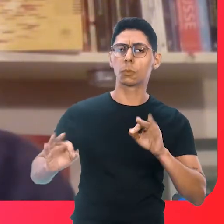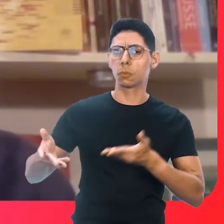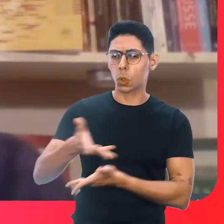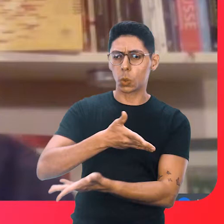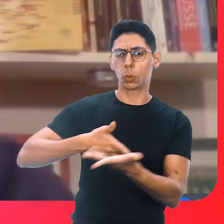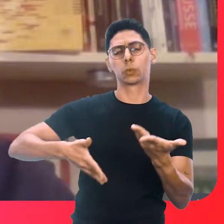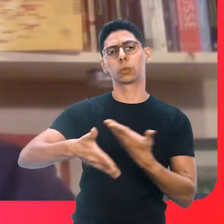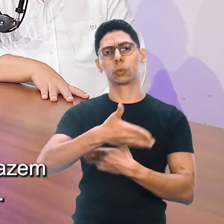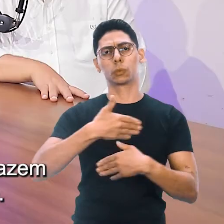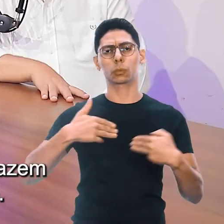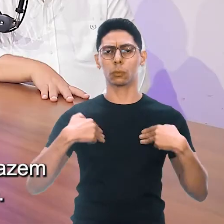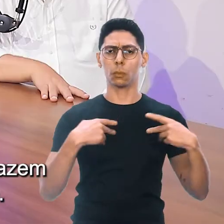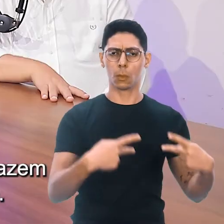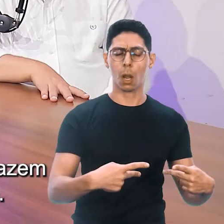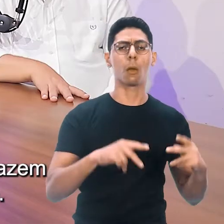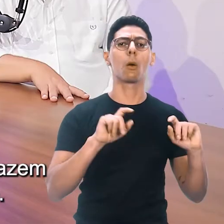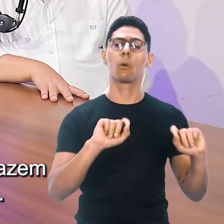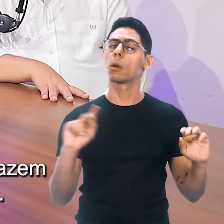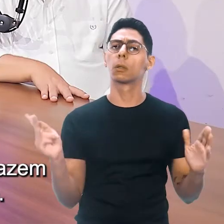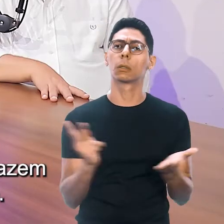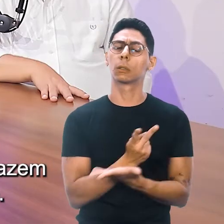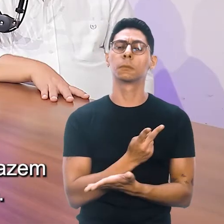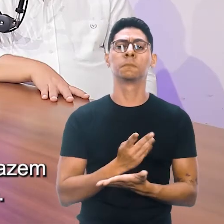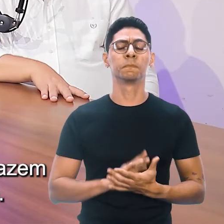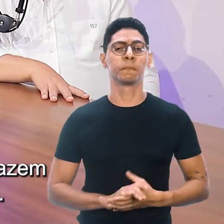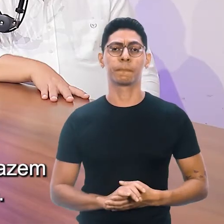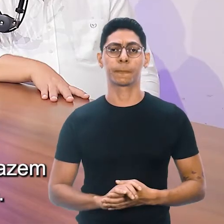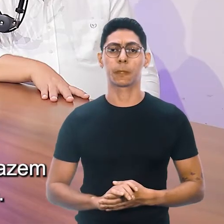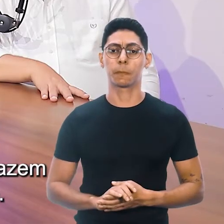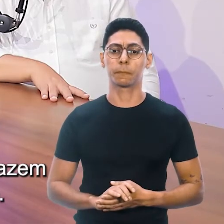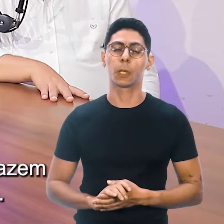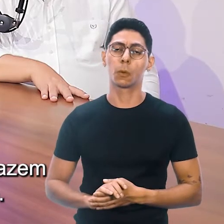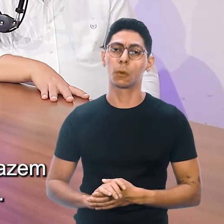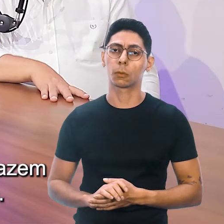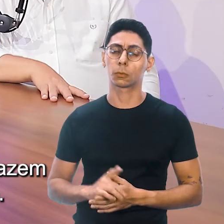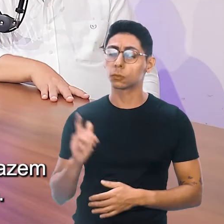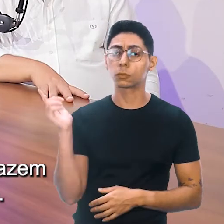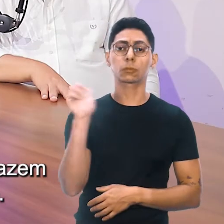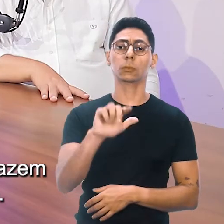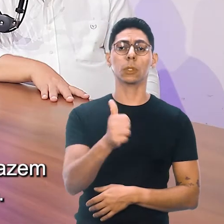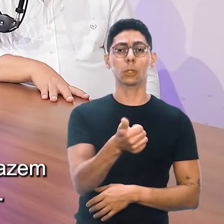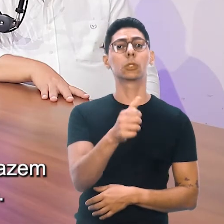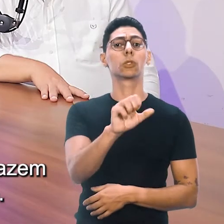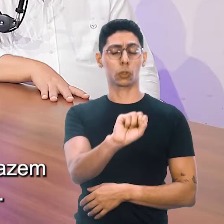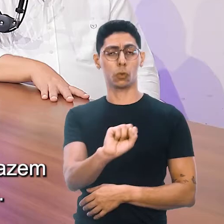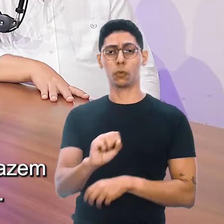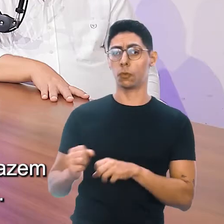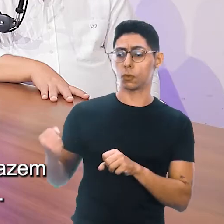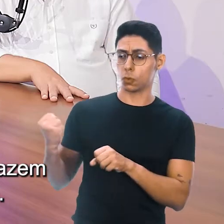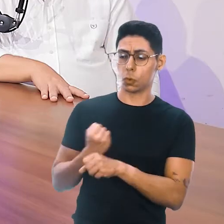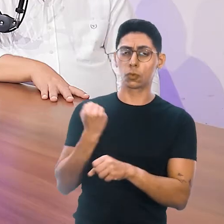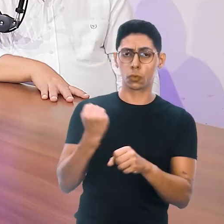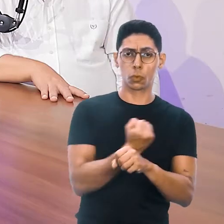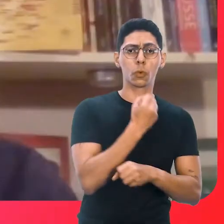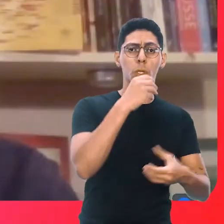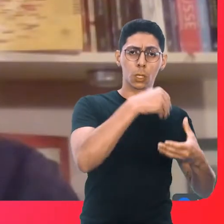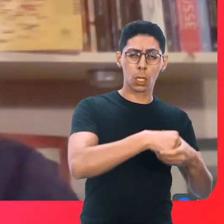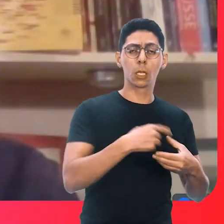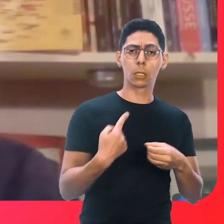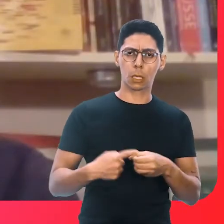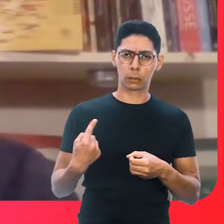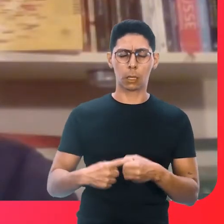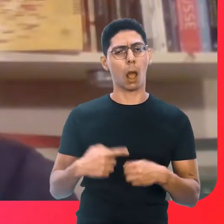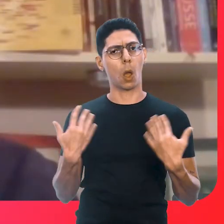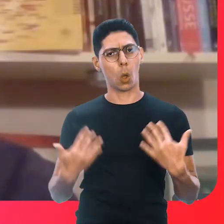Ministério Público, nós conseguimos que 18 guias rebaixadas fossem construídas na cidade de Santo André. Veja